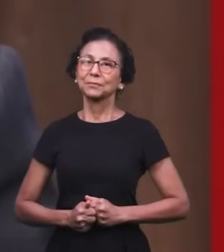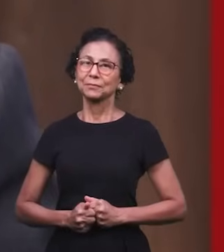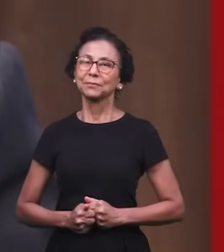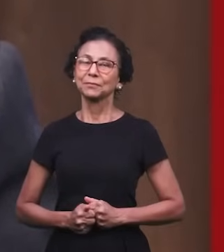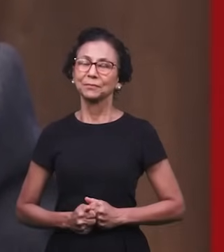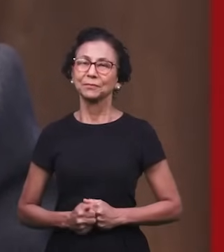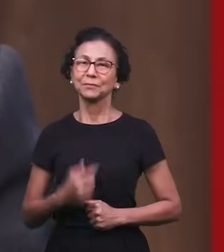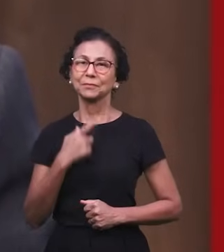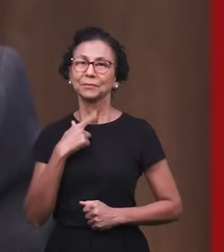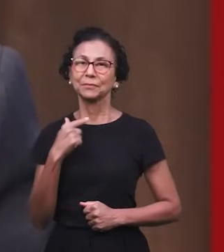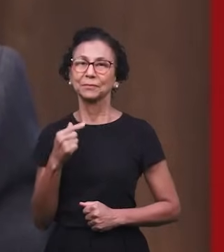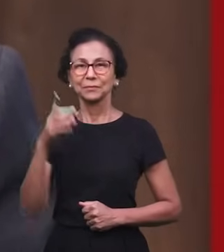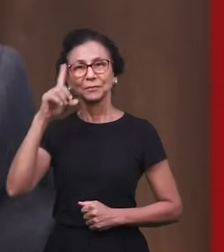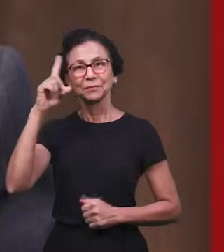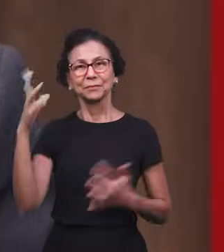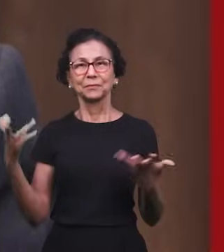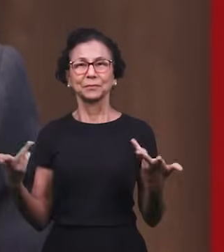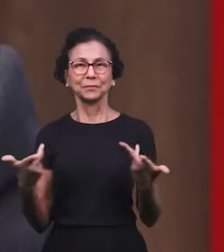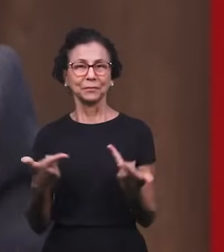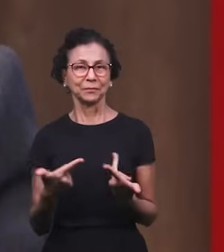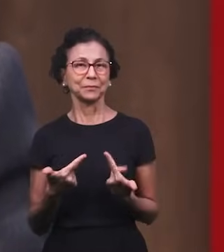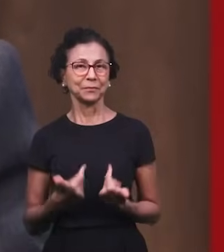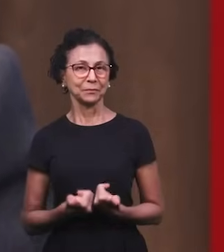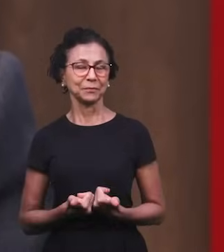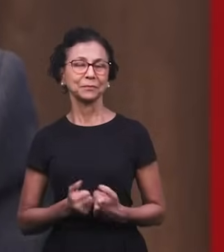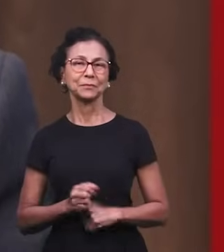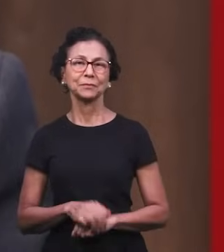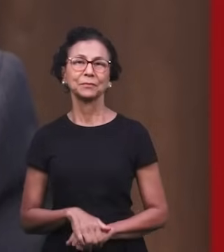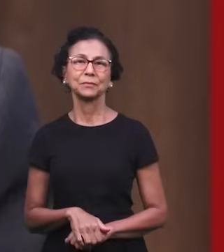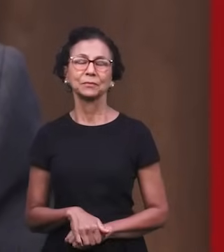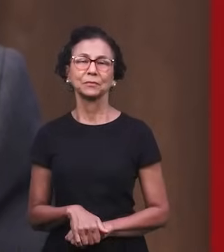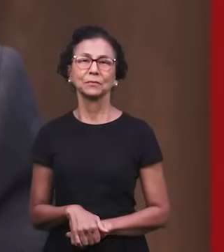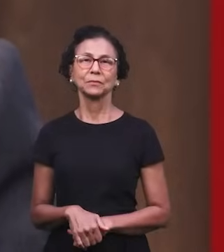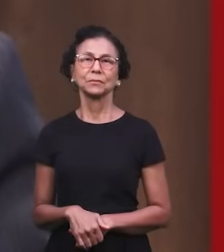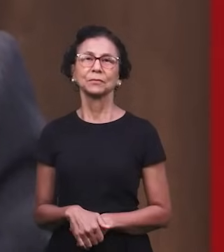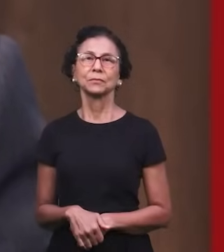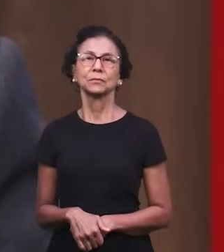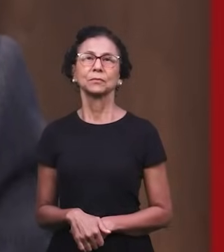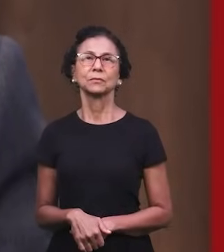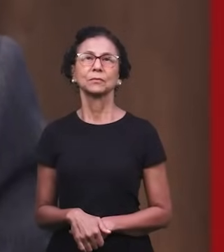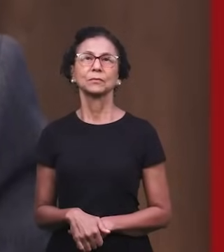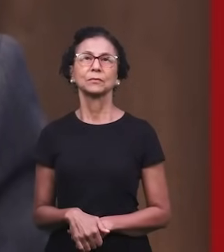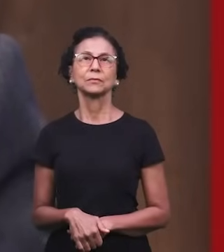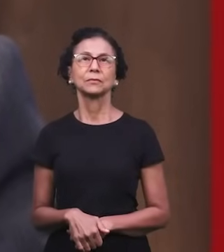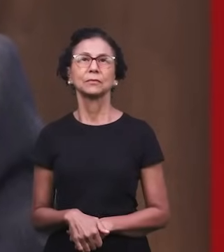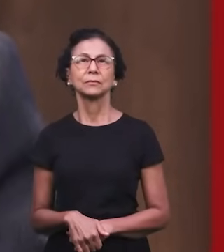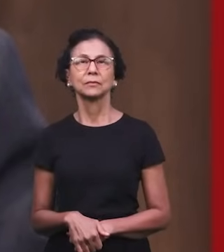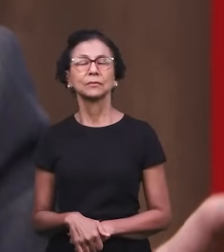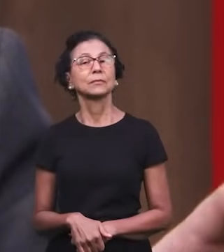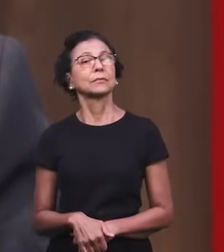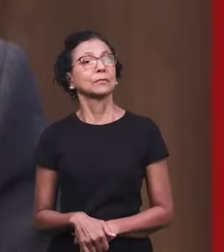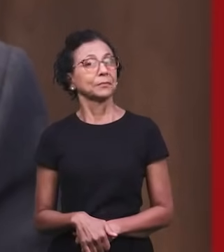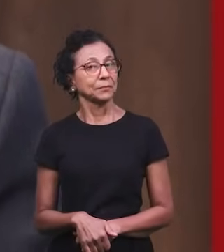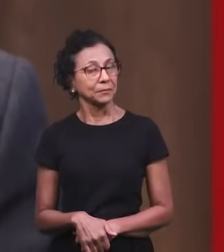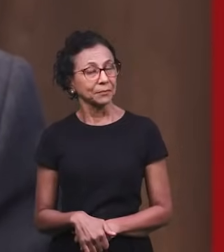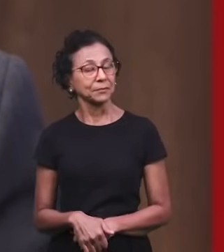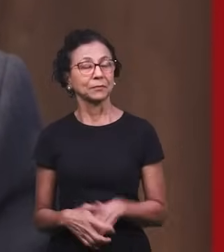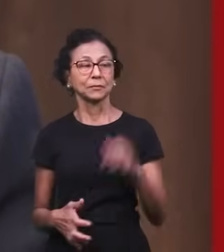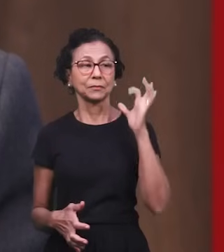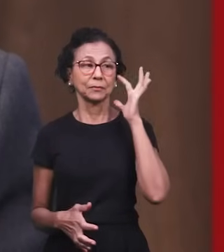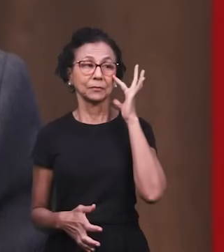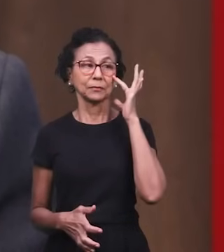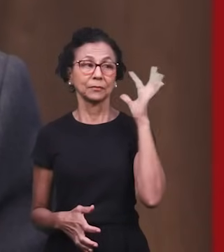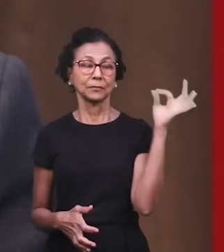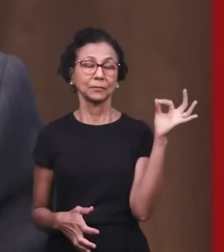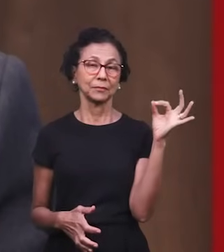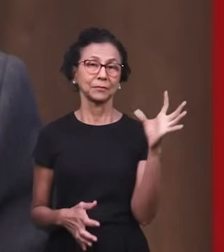é estarmos vigilantes e preparados, porque a relação profética